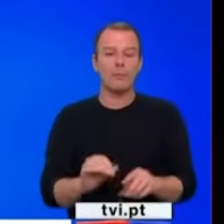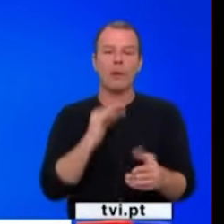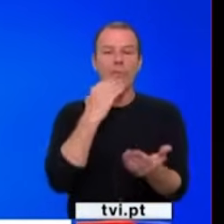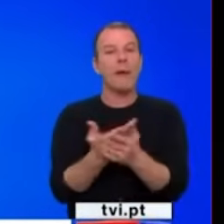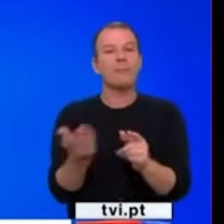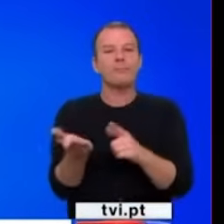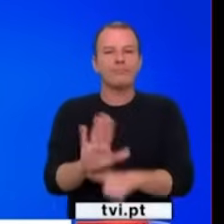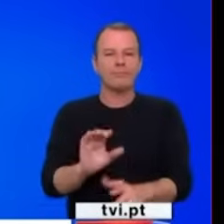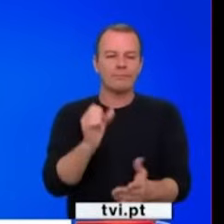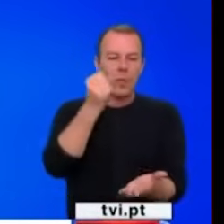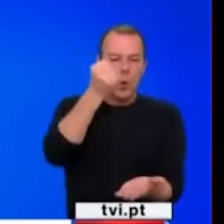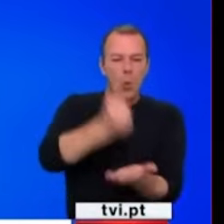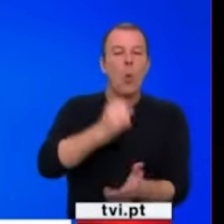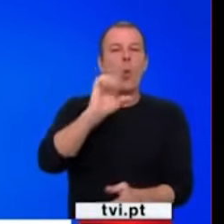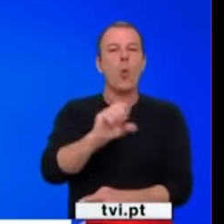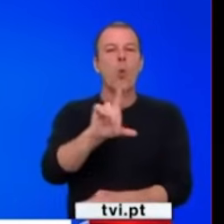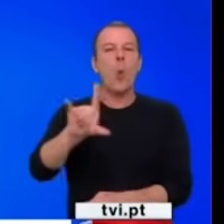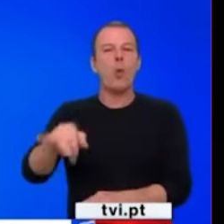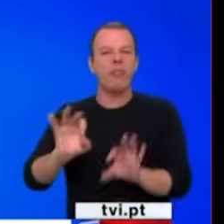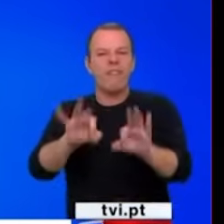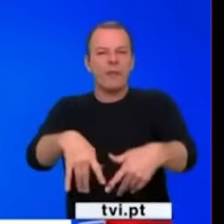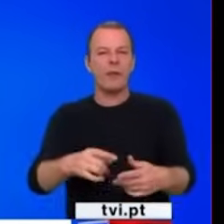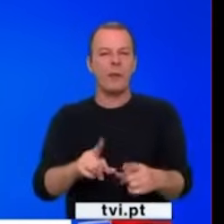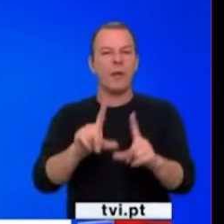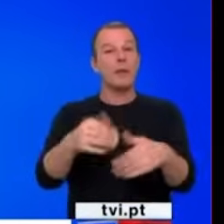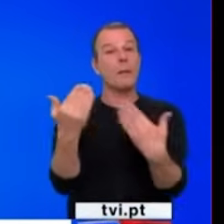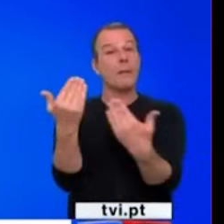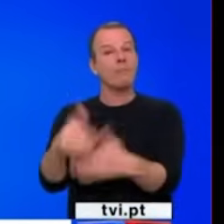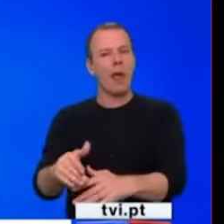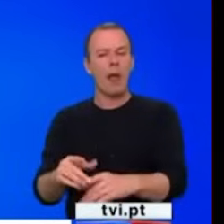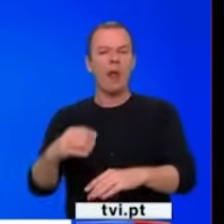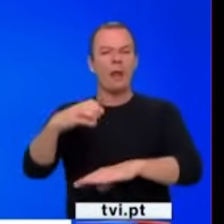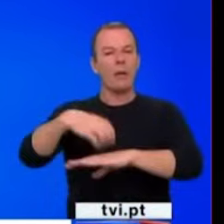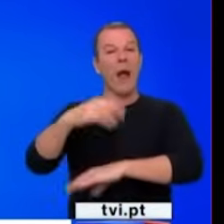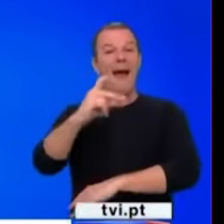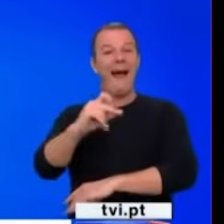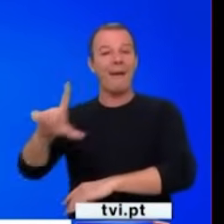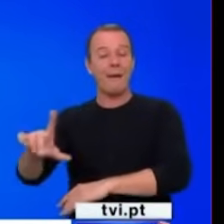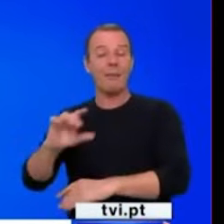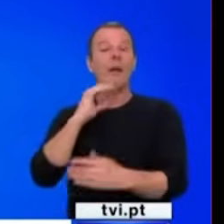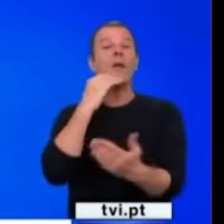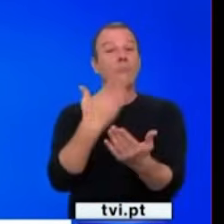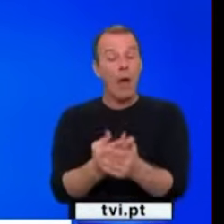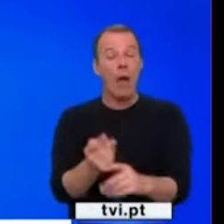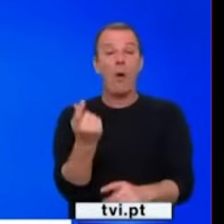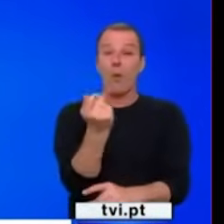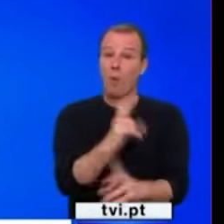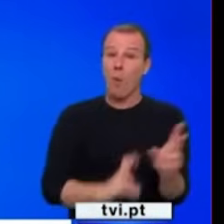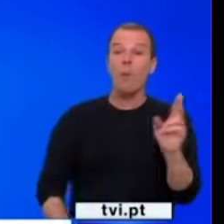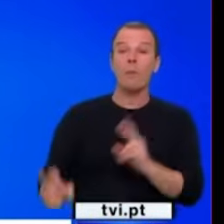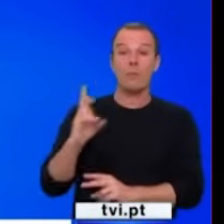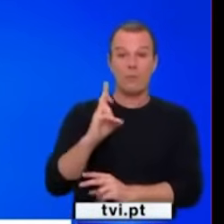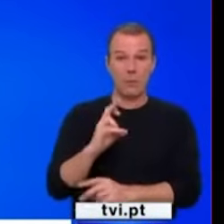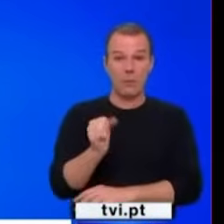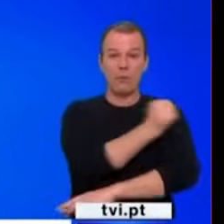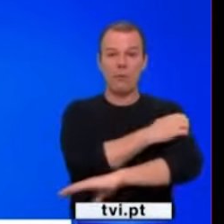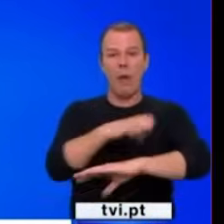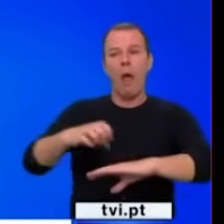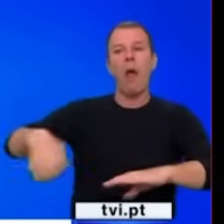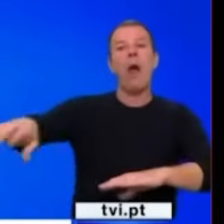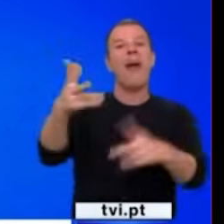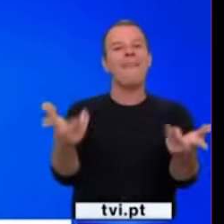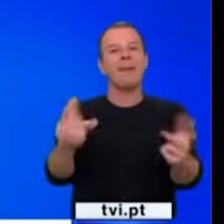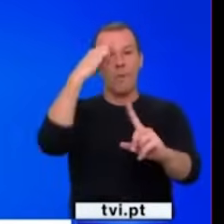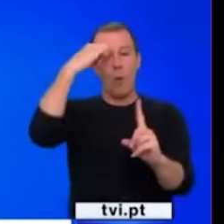de do regime de residentes não habituais e a restrição ao alojamento local que produziu já o aumento da do Parque Habitacional disponível para